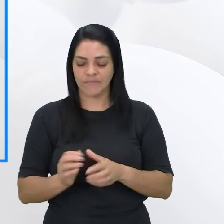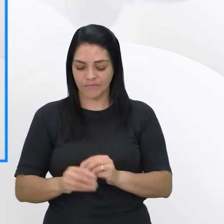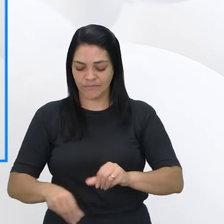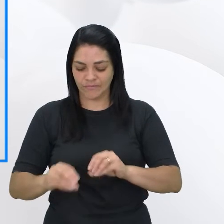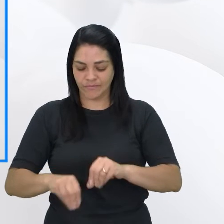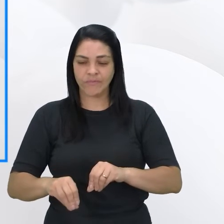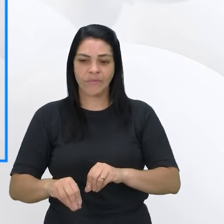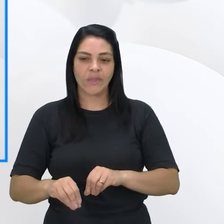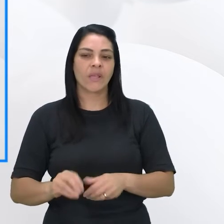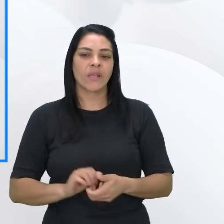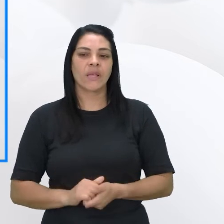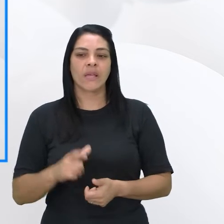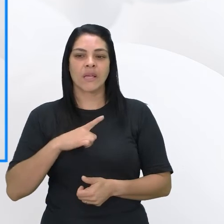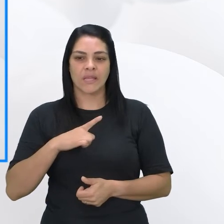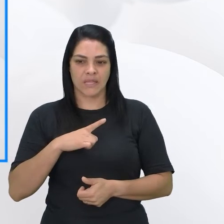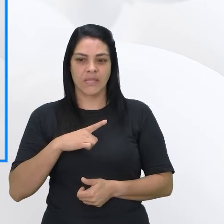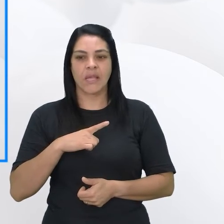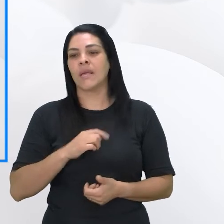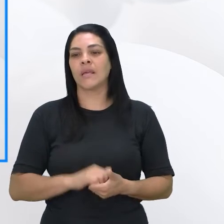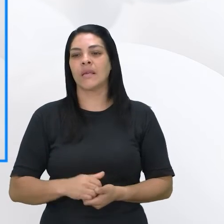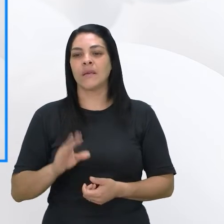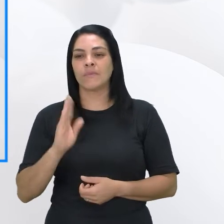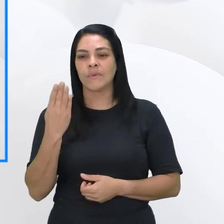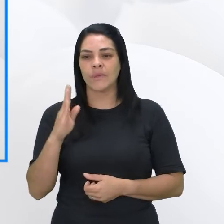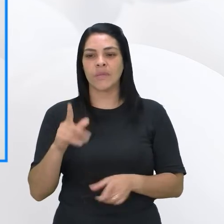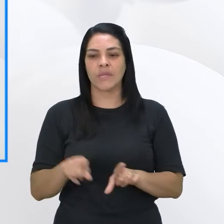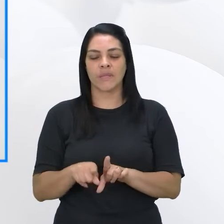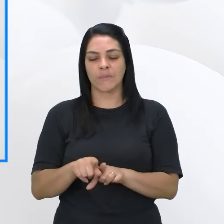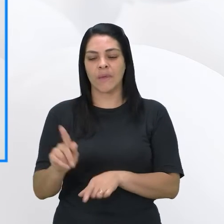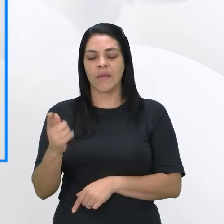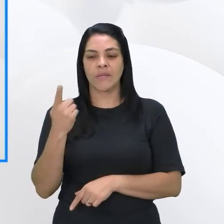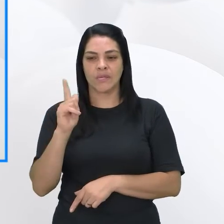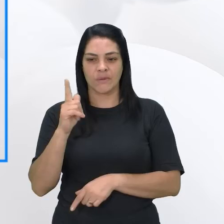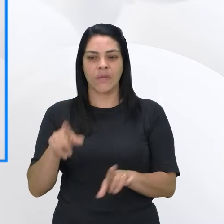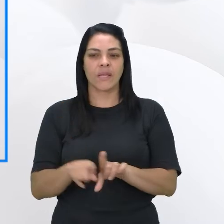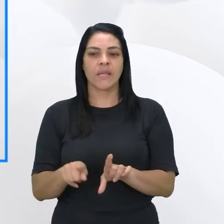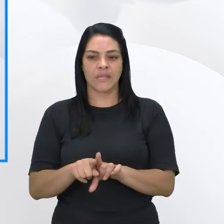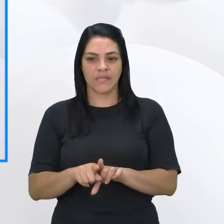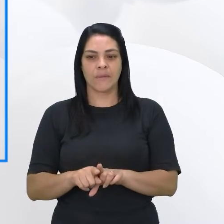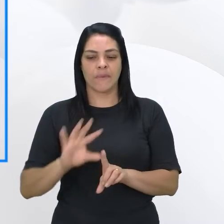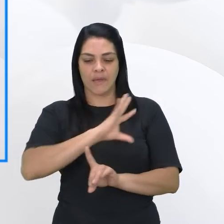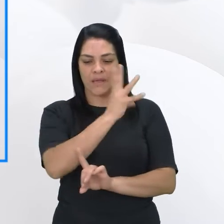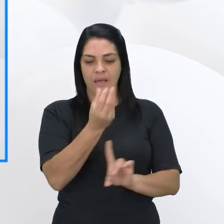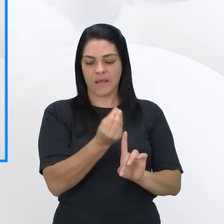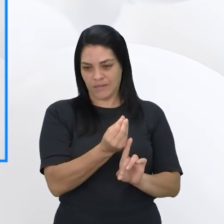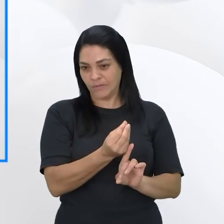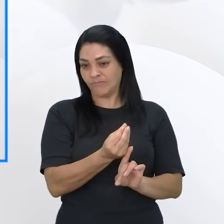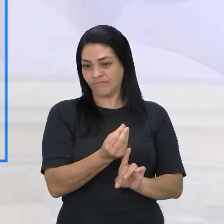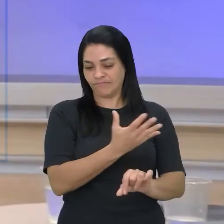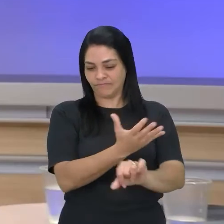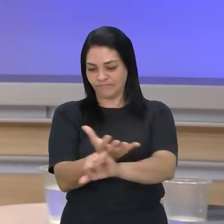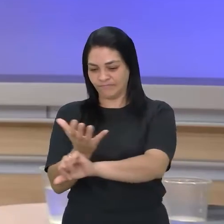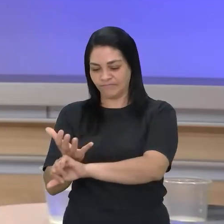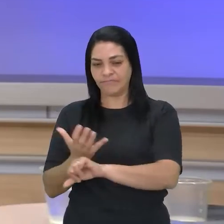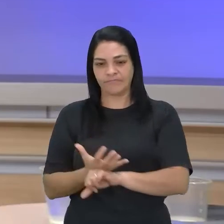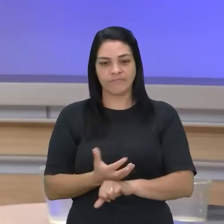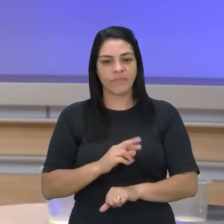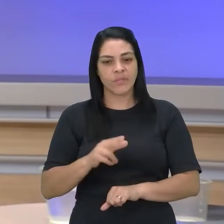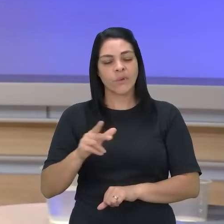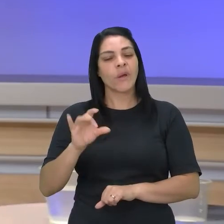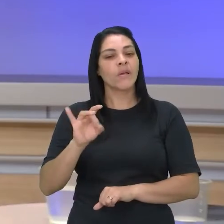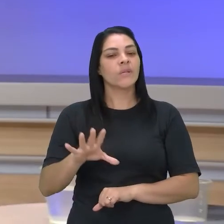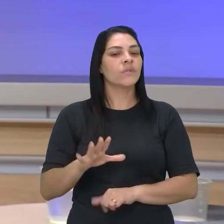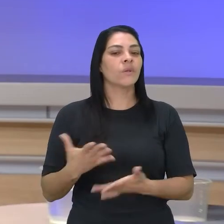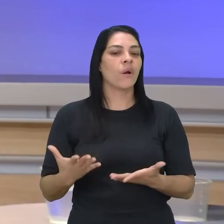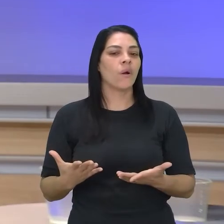pode envolver a biologia, pode envolver a geografia, pode envolver a arte, né? Não necessariamente